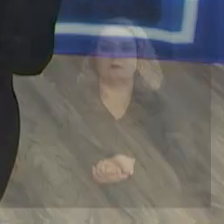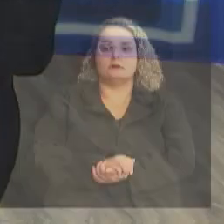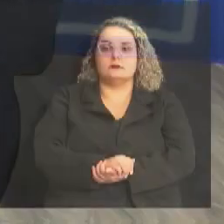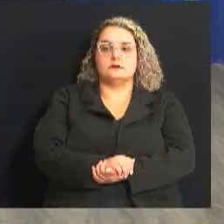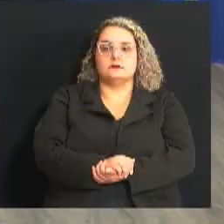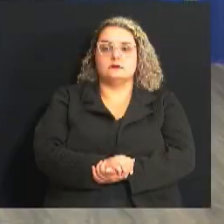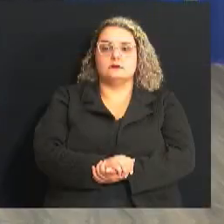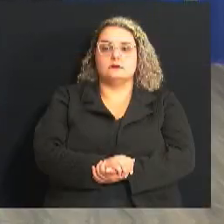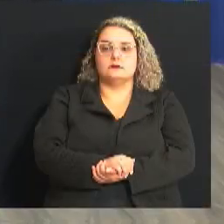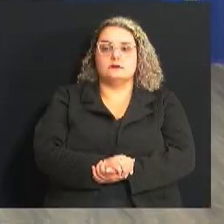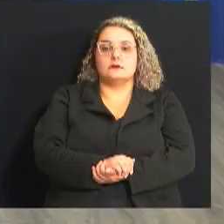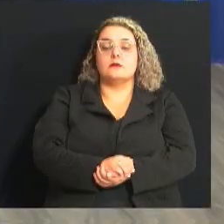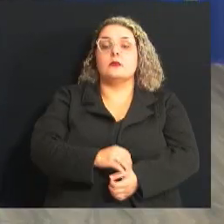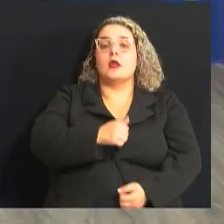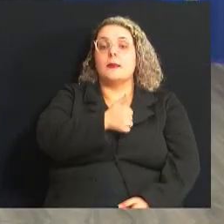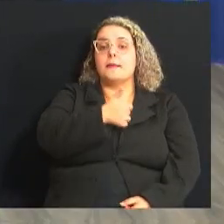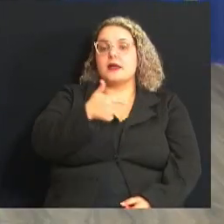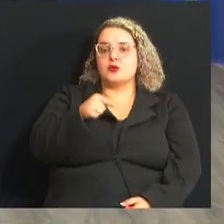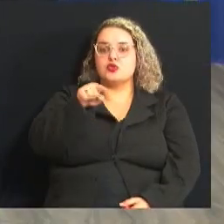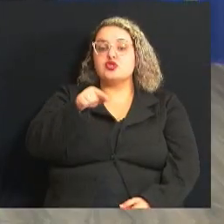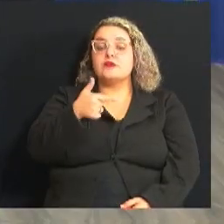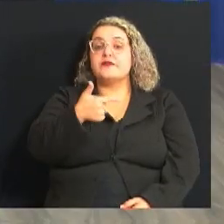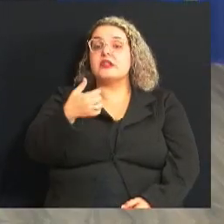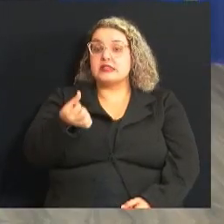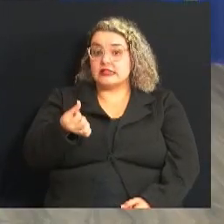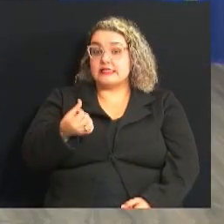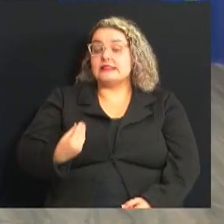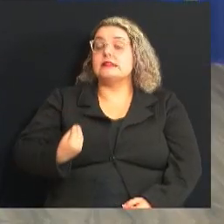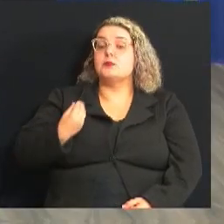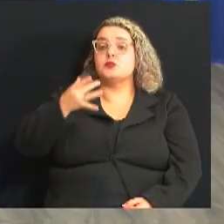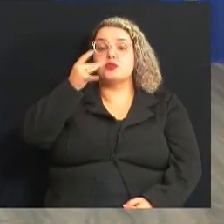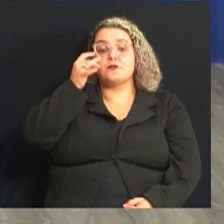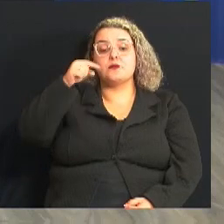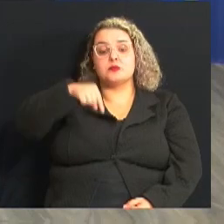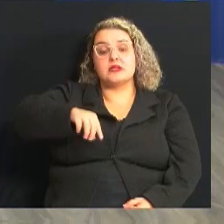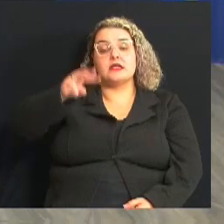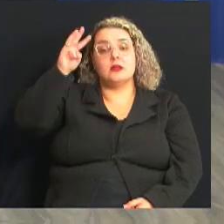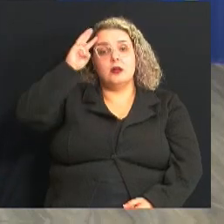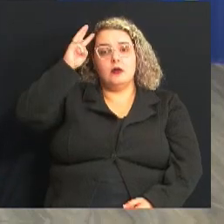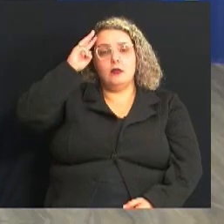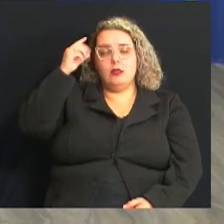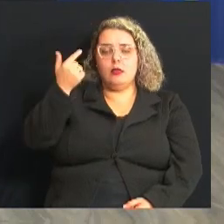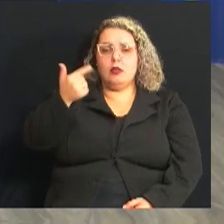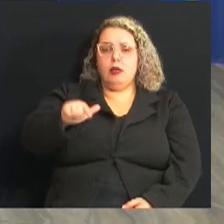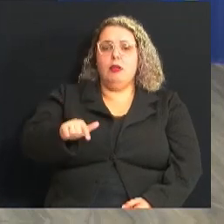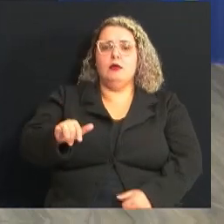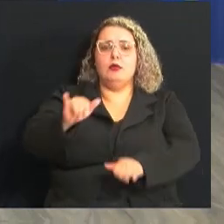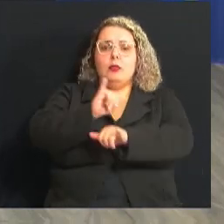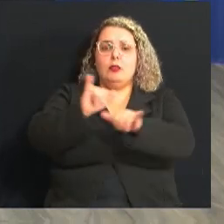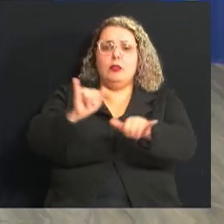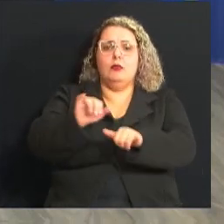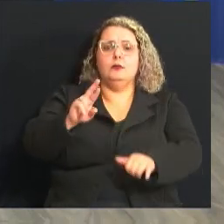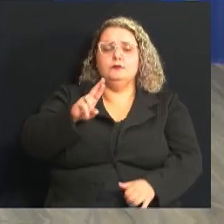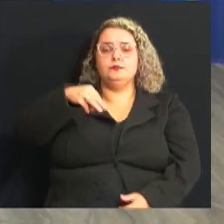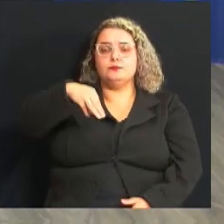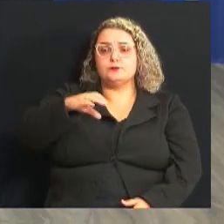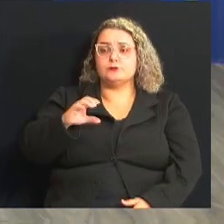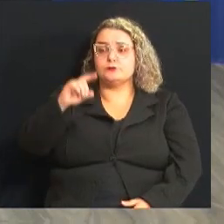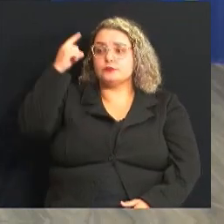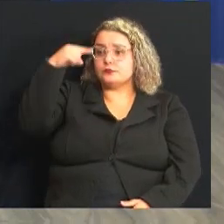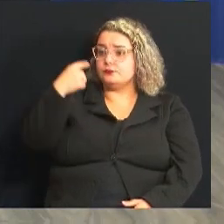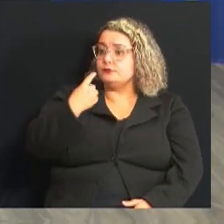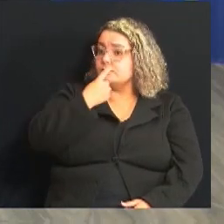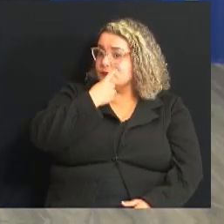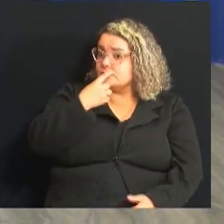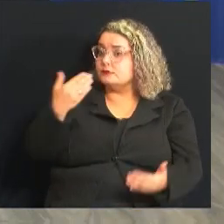Meio-dia e 26, nós estamos ao vivo nesta terça-feira. A gente segue aqui com as notícias da Metrópole de Campinas. Mirna Abreu agora com